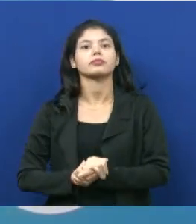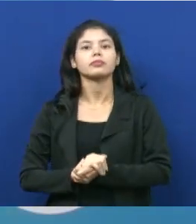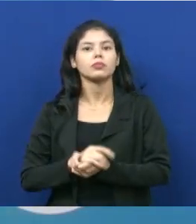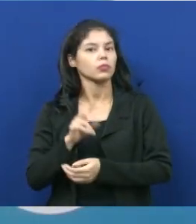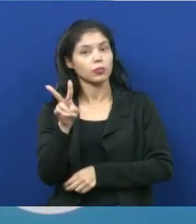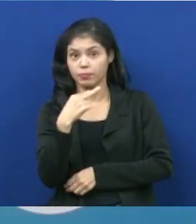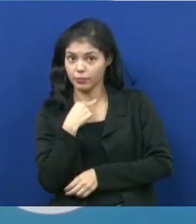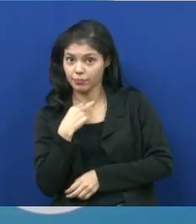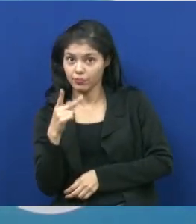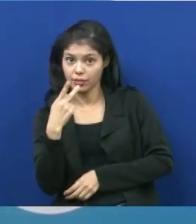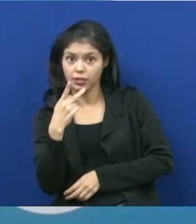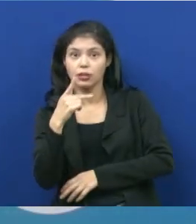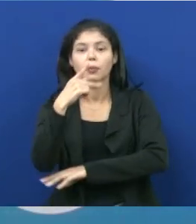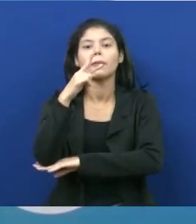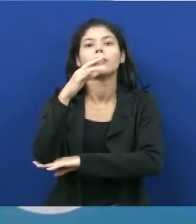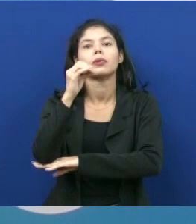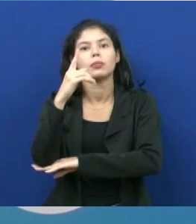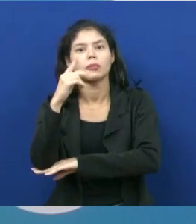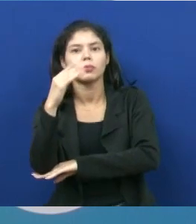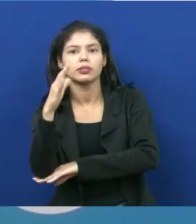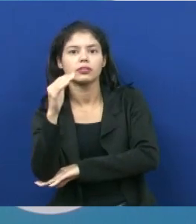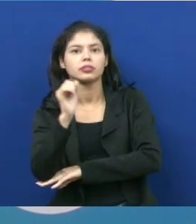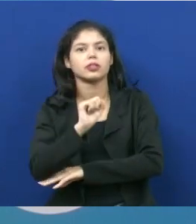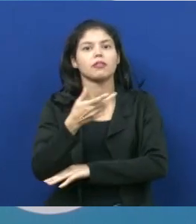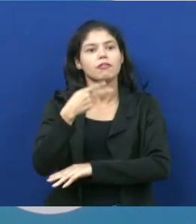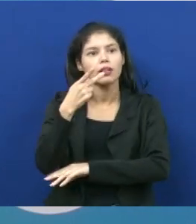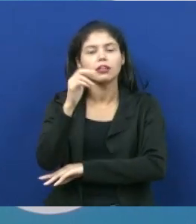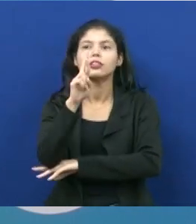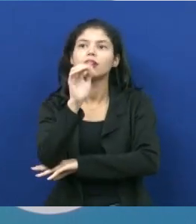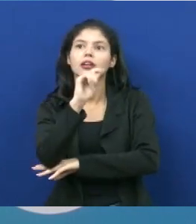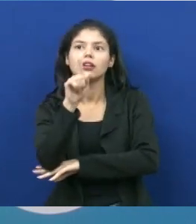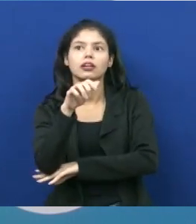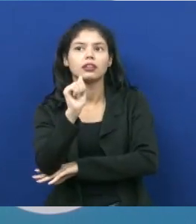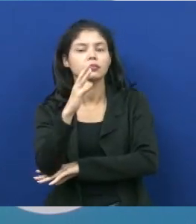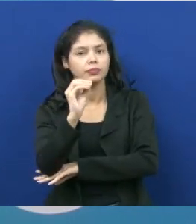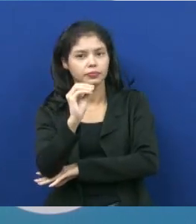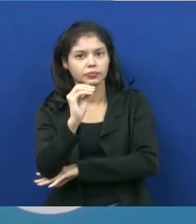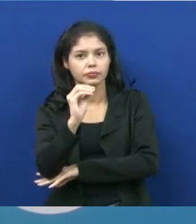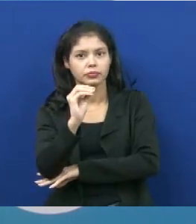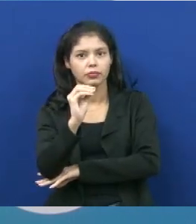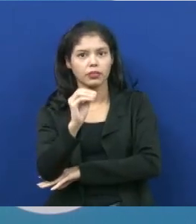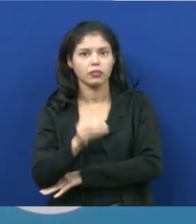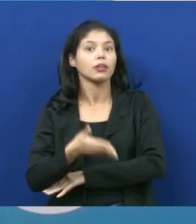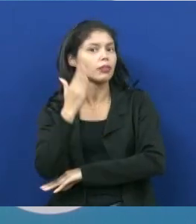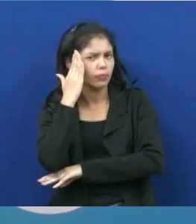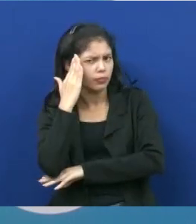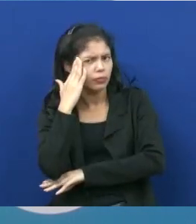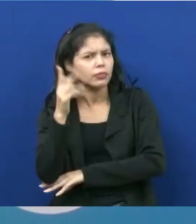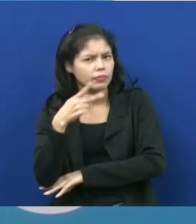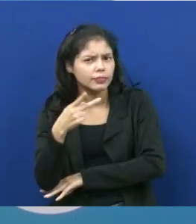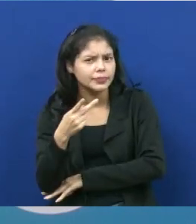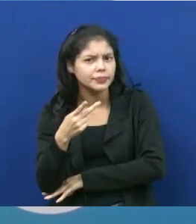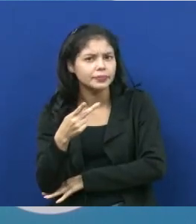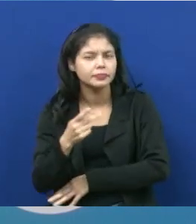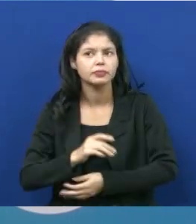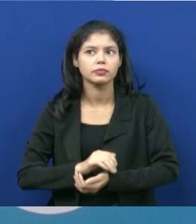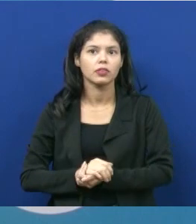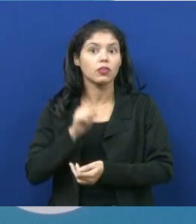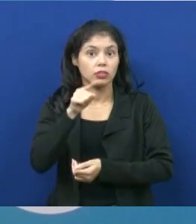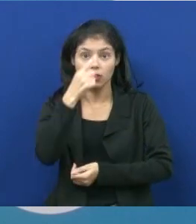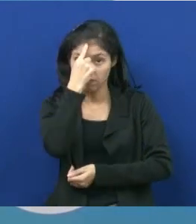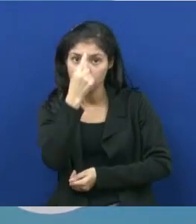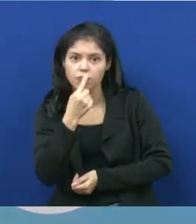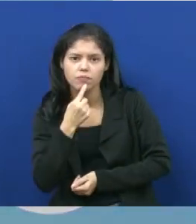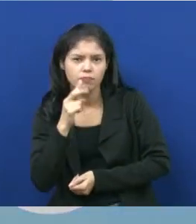não poderíamos falar de proporcionalidade sem antes falarmos de razão. E aí, você compreende o que eu estou falando? Você está vendo